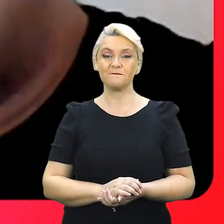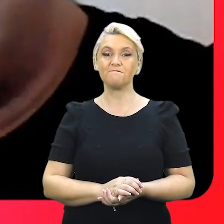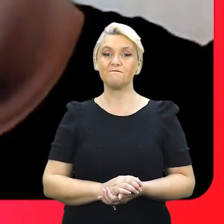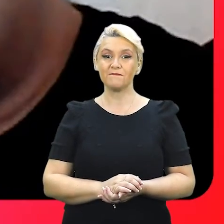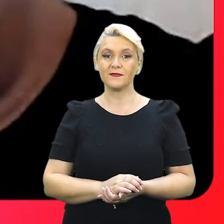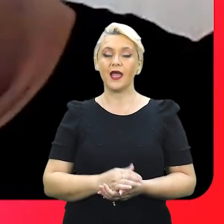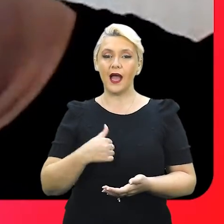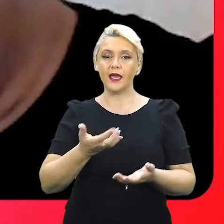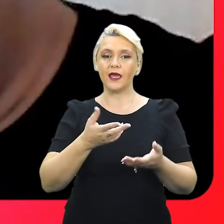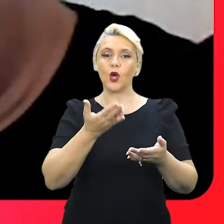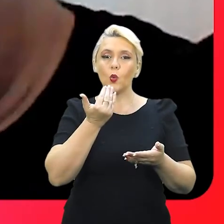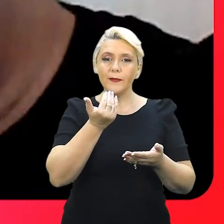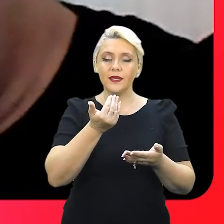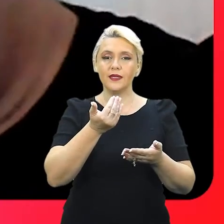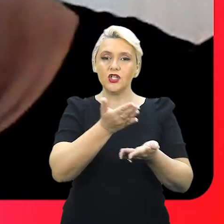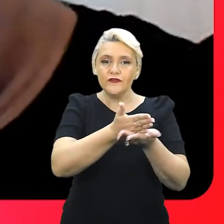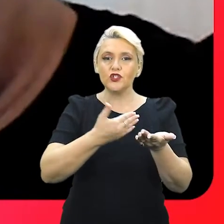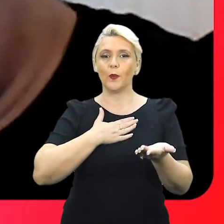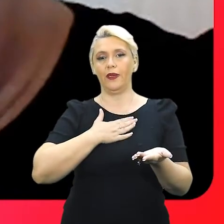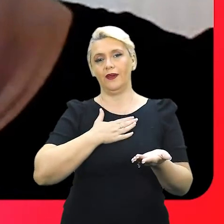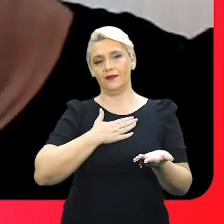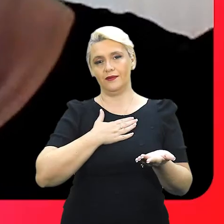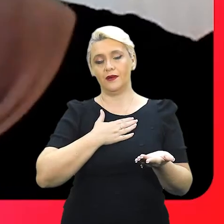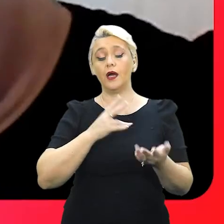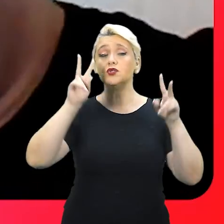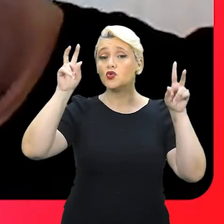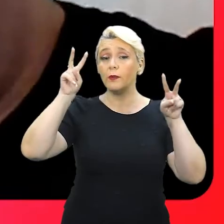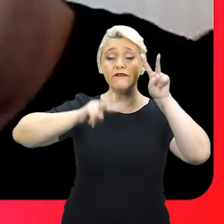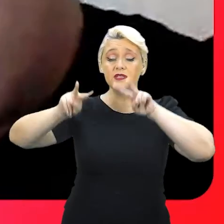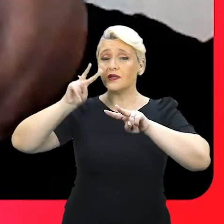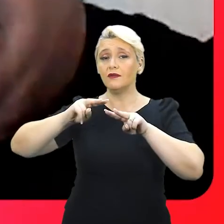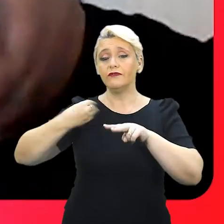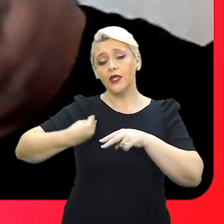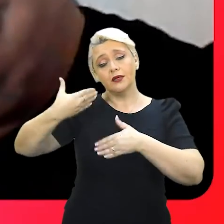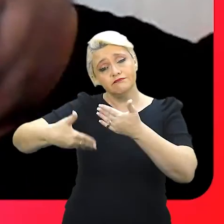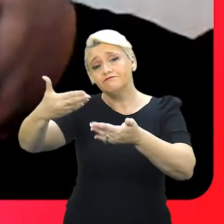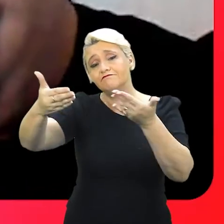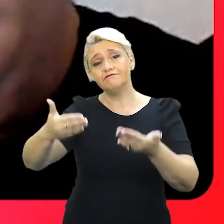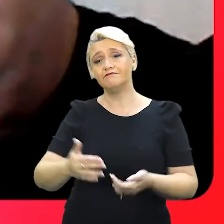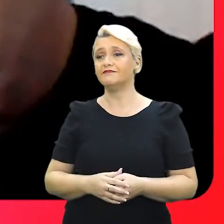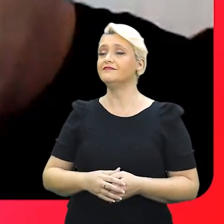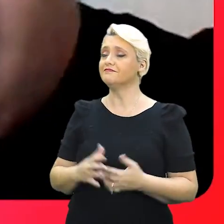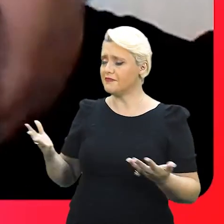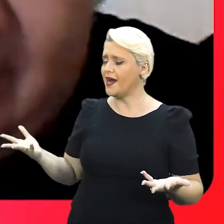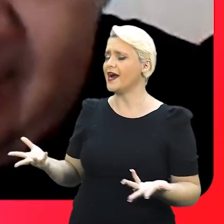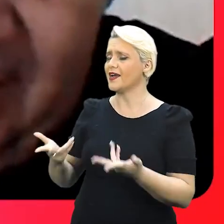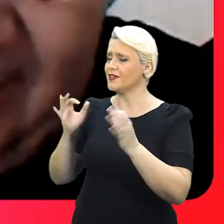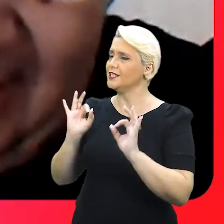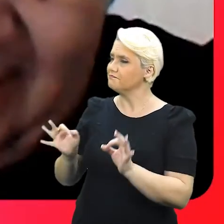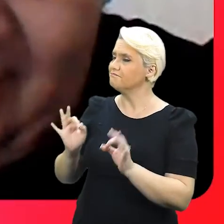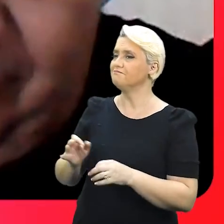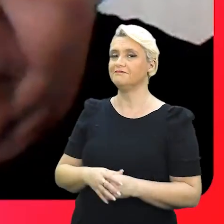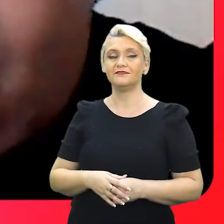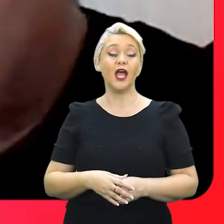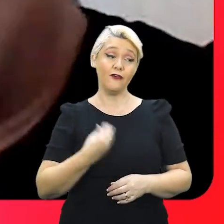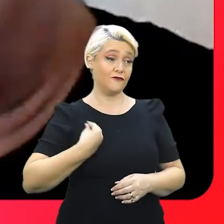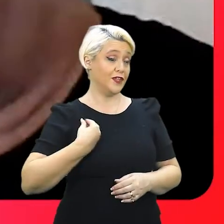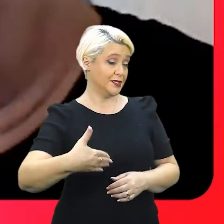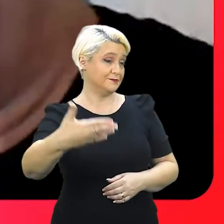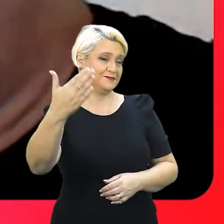gente divide a comida aqui e com relação à visão, vai levando. Maravilha. É ter